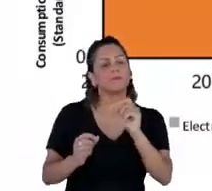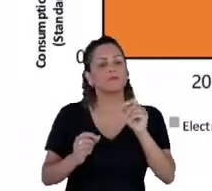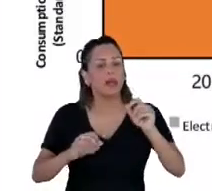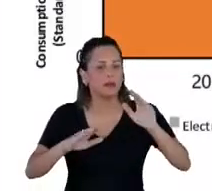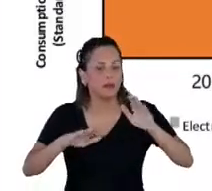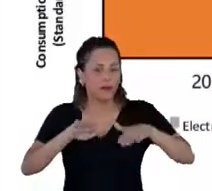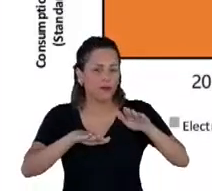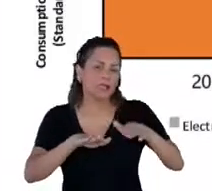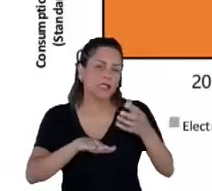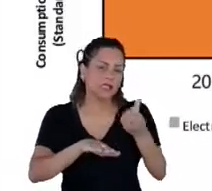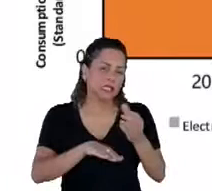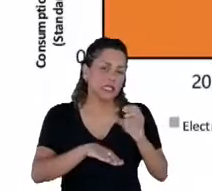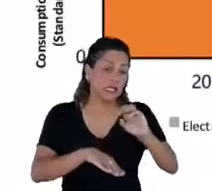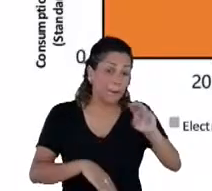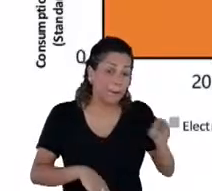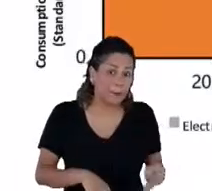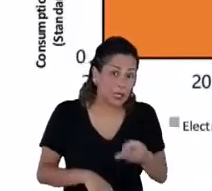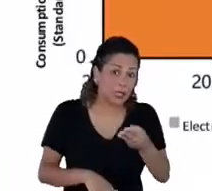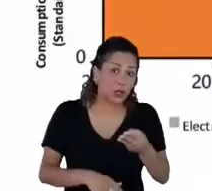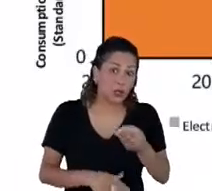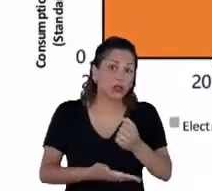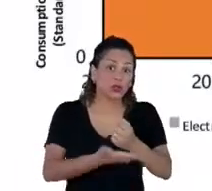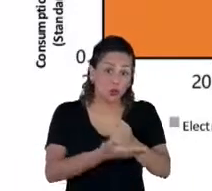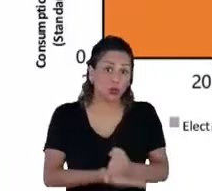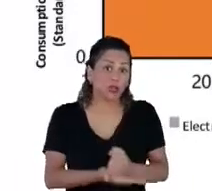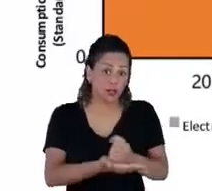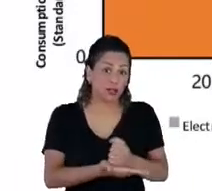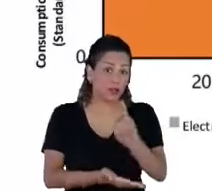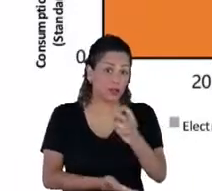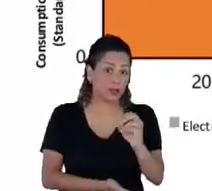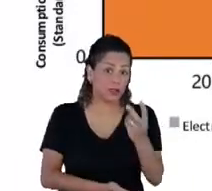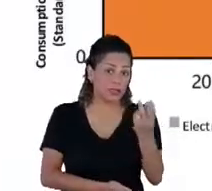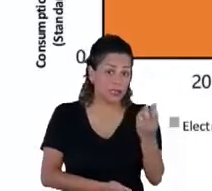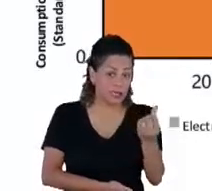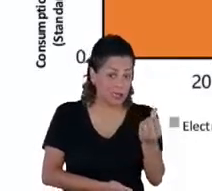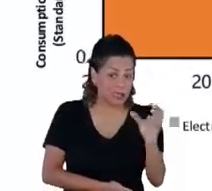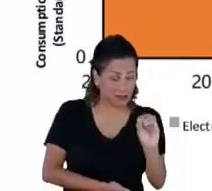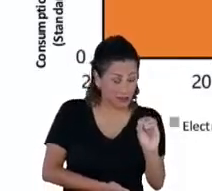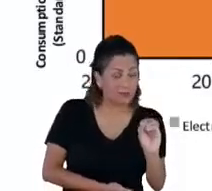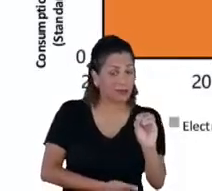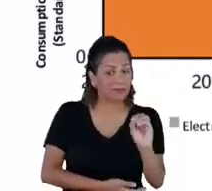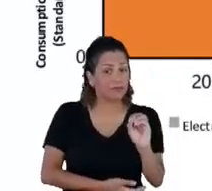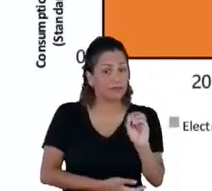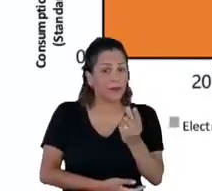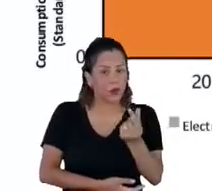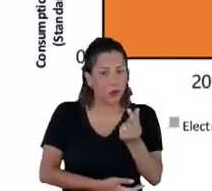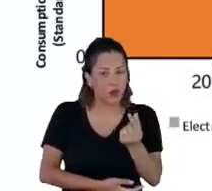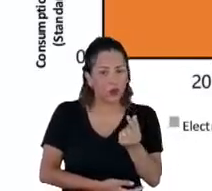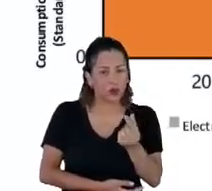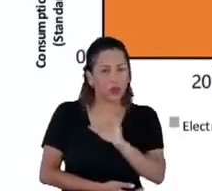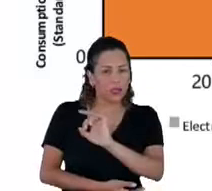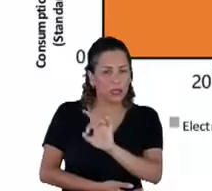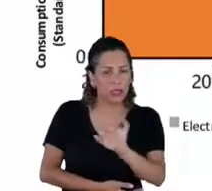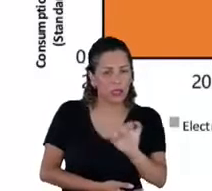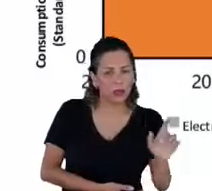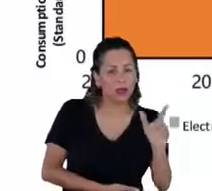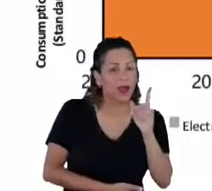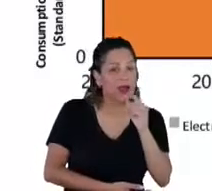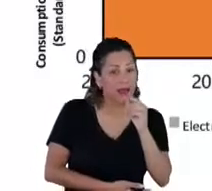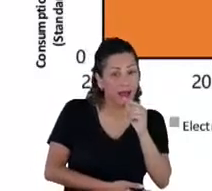60 milhões de toneladas em 2060, e o custo de hidrogênio por eletrólise com água pode